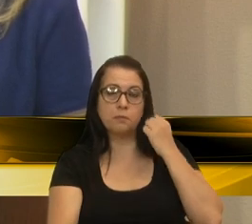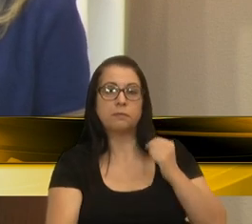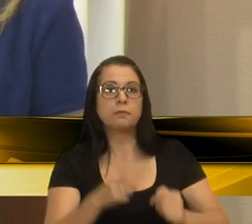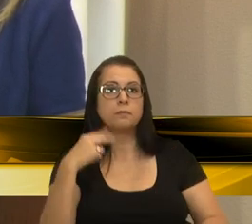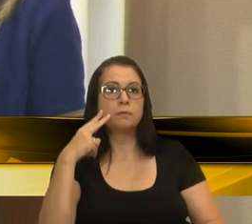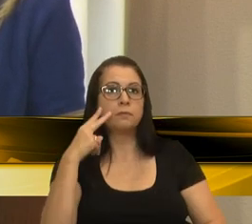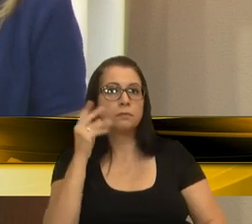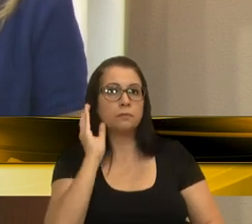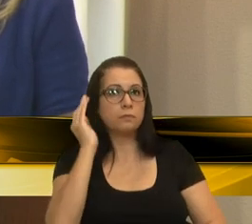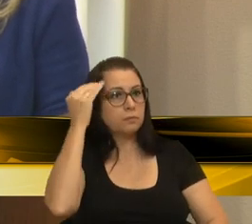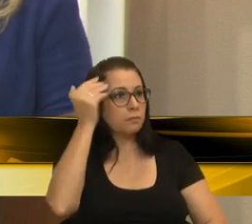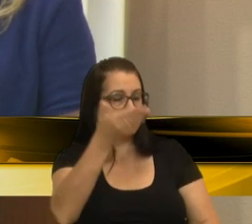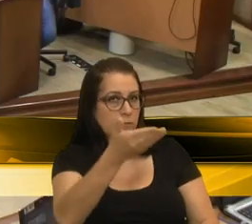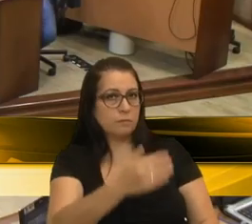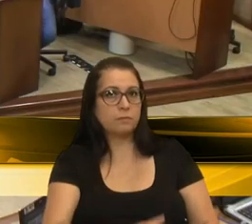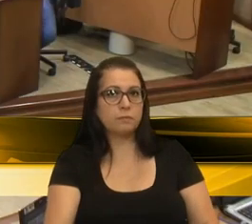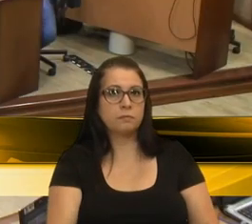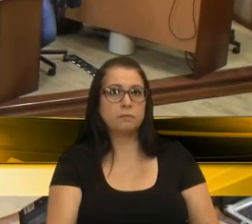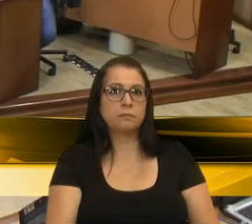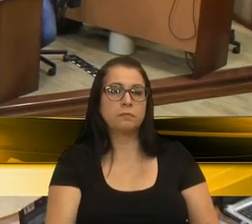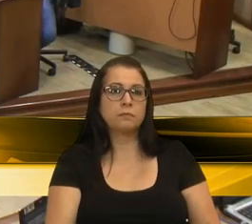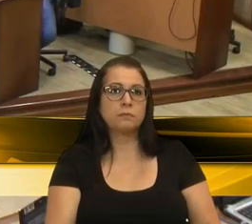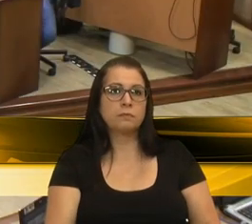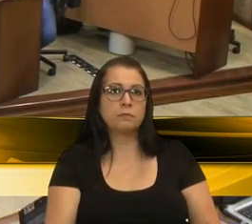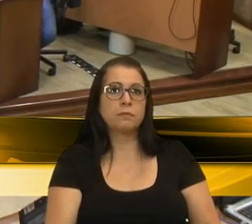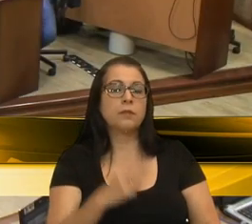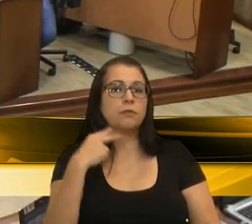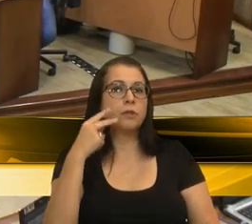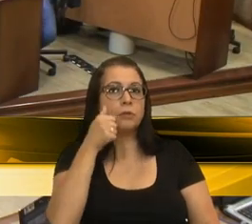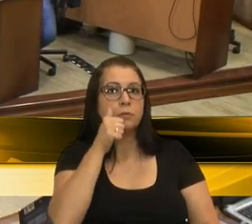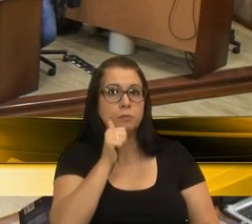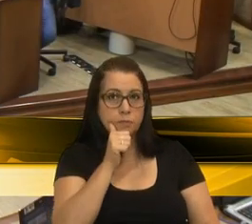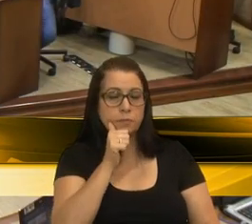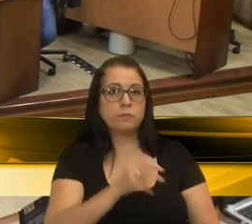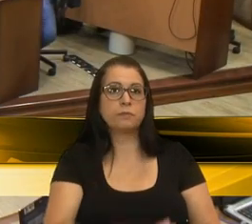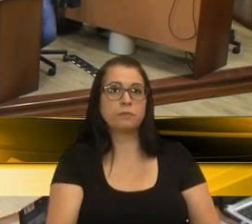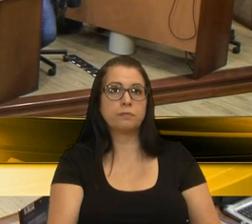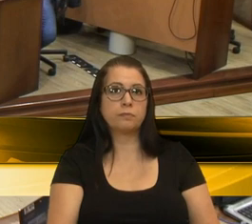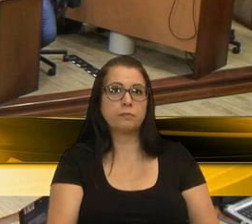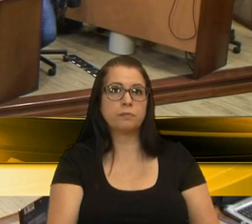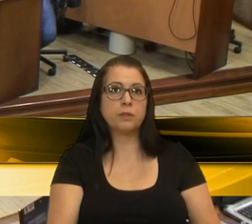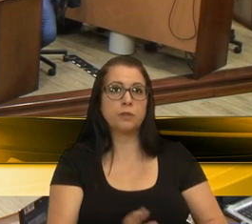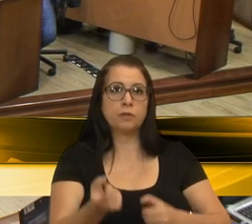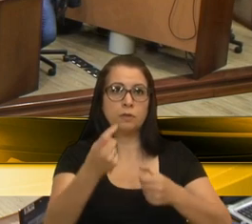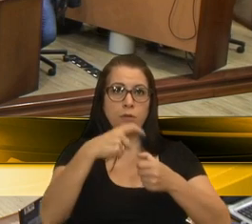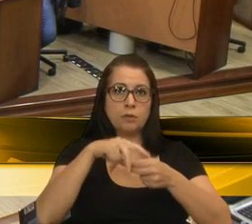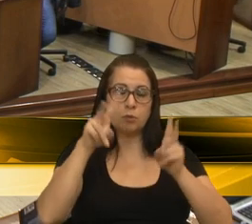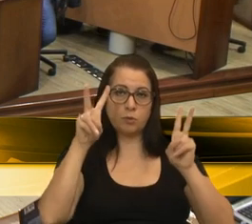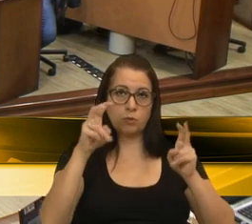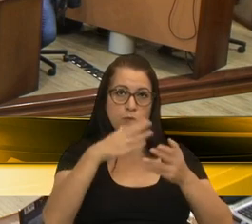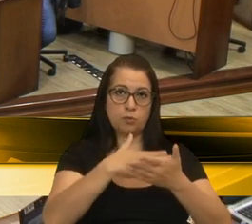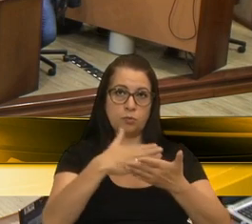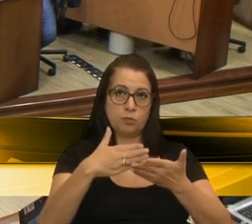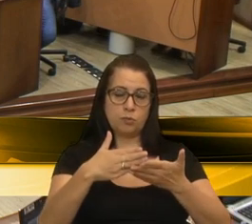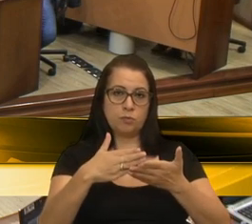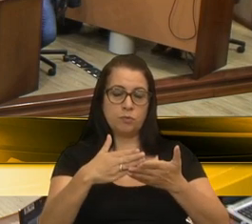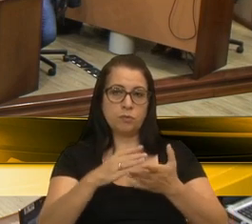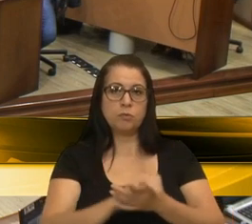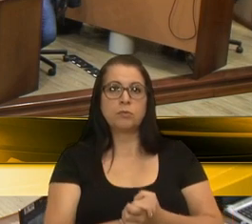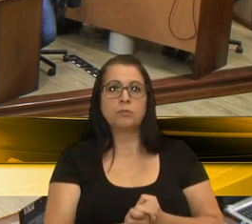vereador Felipe havia pedido antes. Vereadora Paula, eu quero voltar no assunto inicial da senhora, que foi com